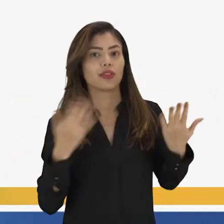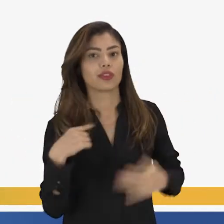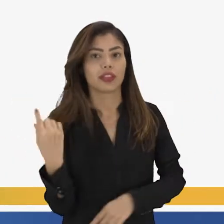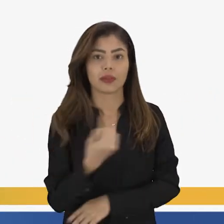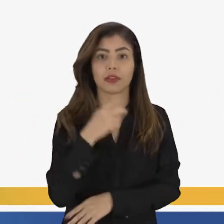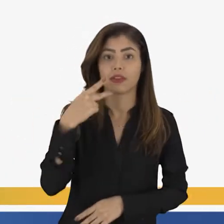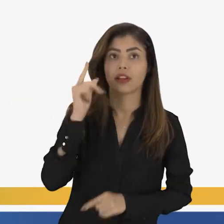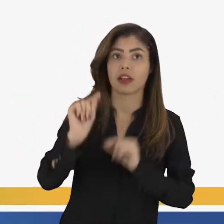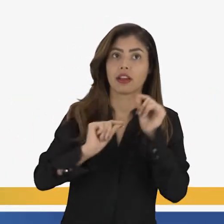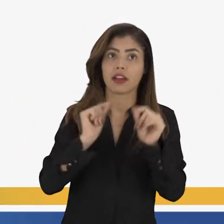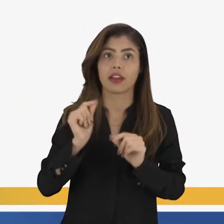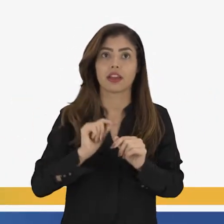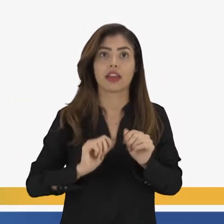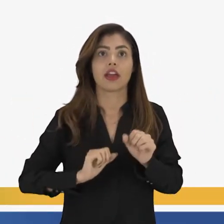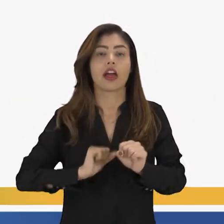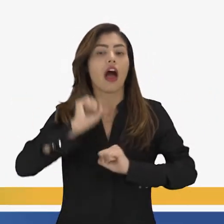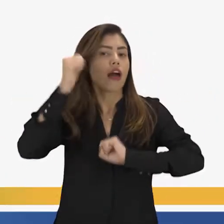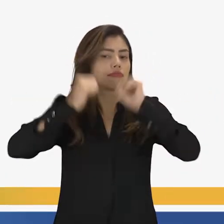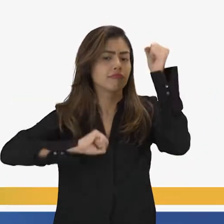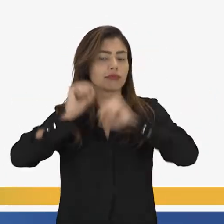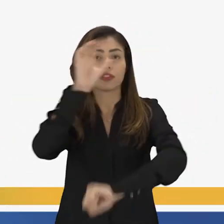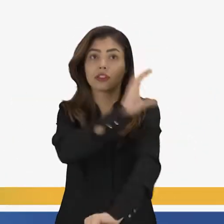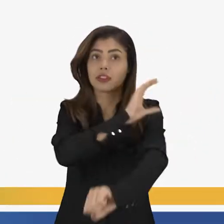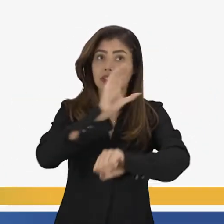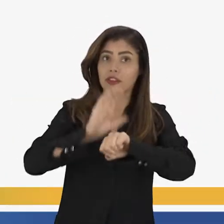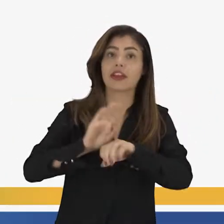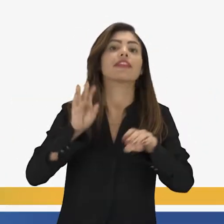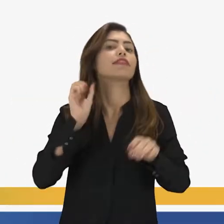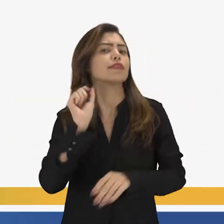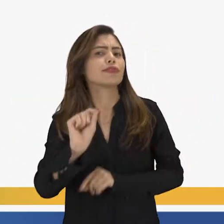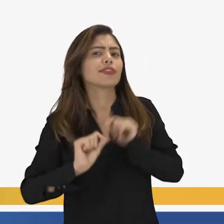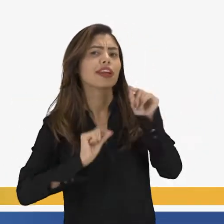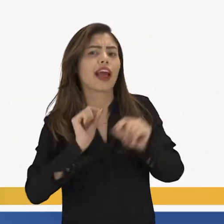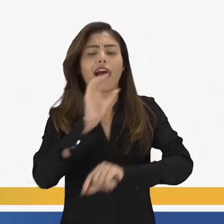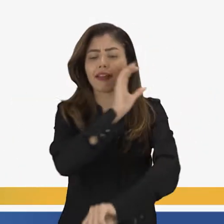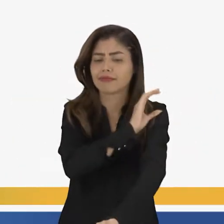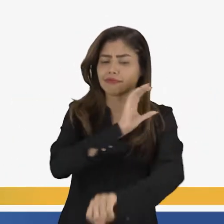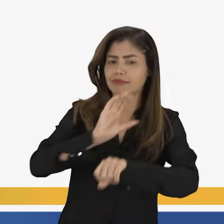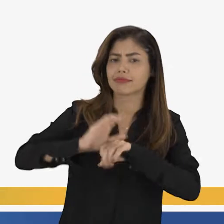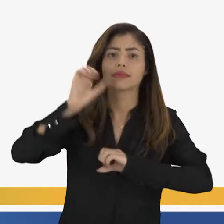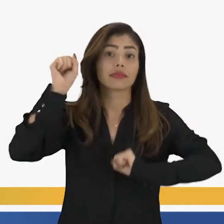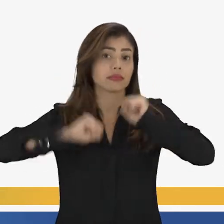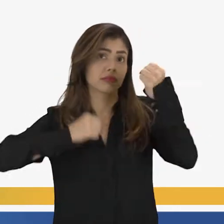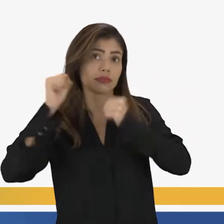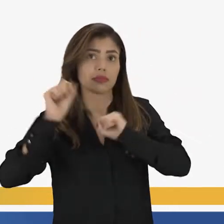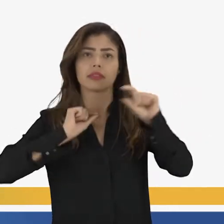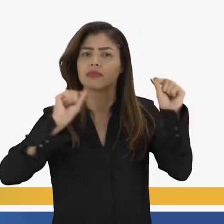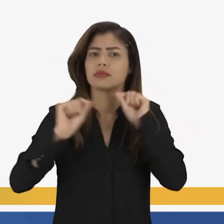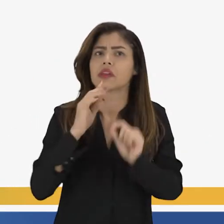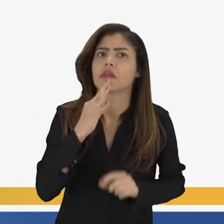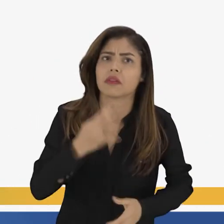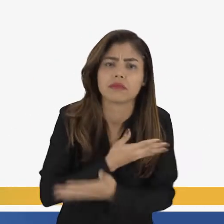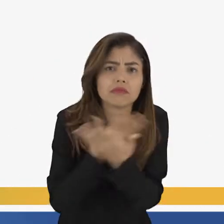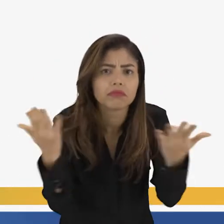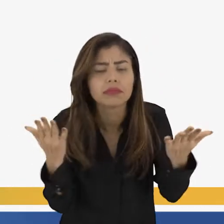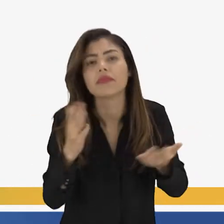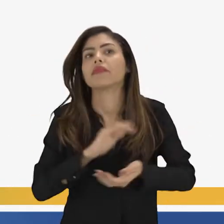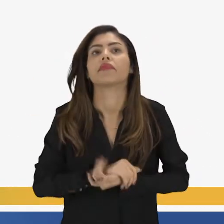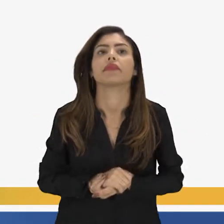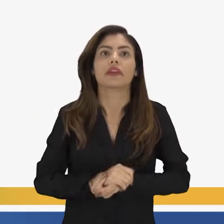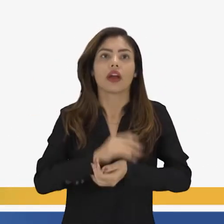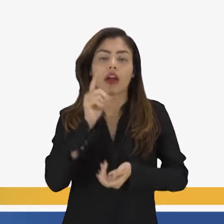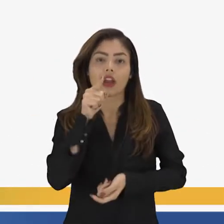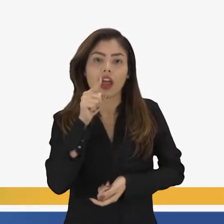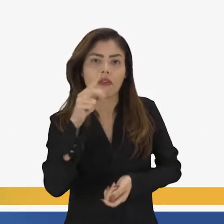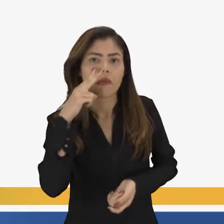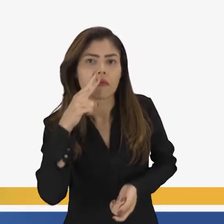vamos falar sobre indústria cultural. Isso, o que é a indústria cultural, gente? Vamos conhecer aqui comigo? Eu quero